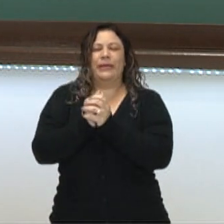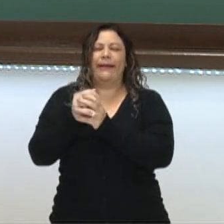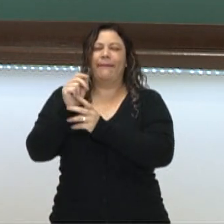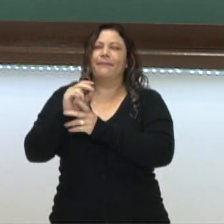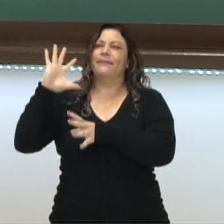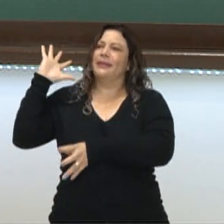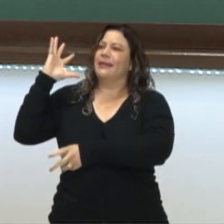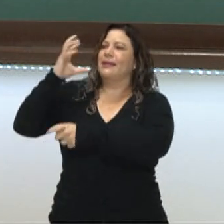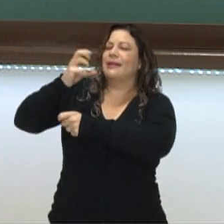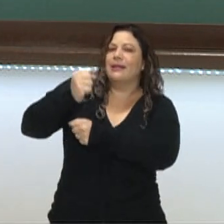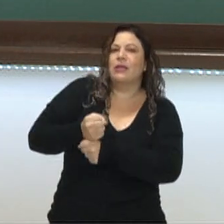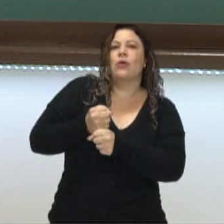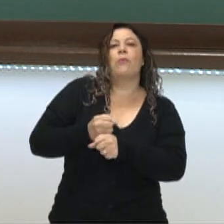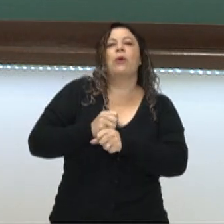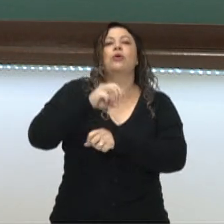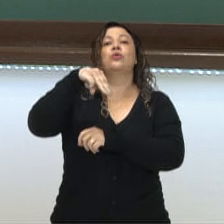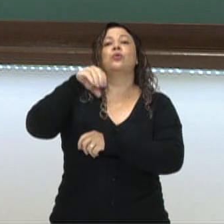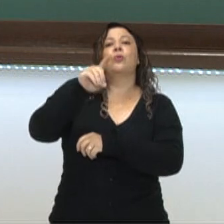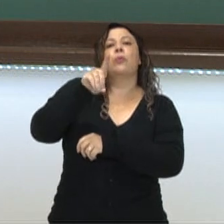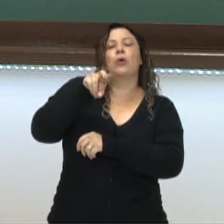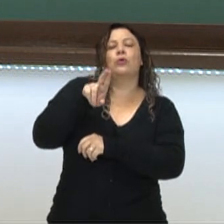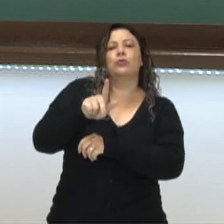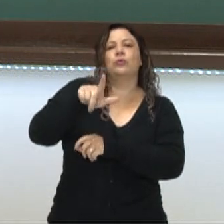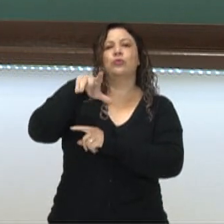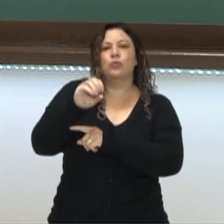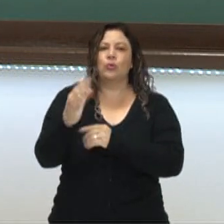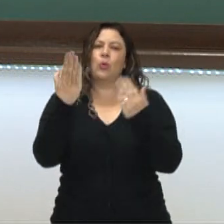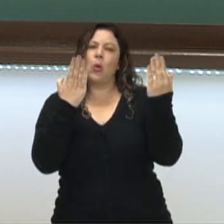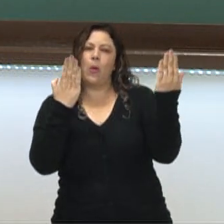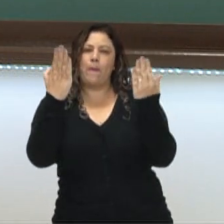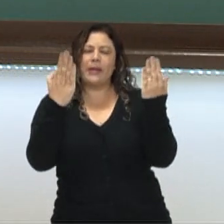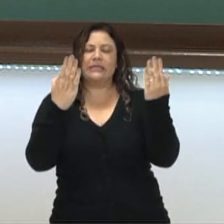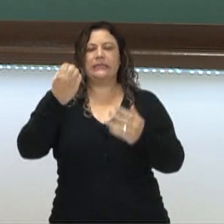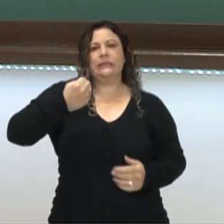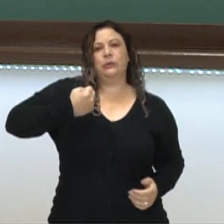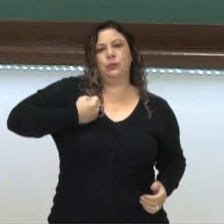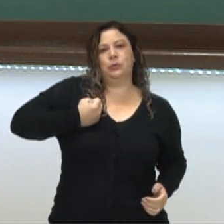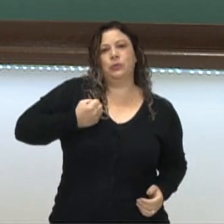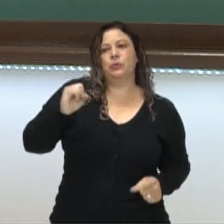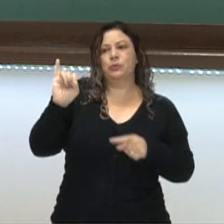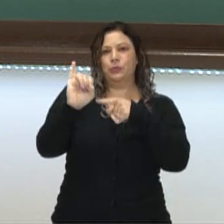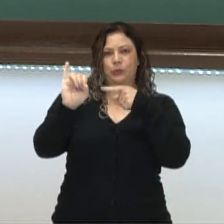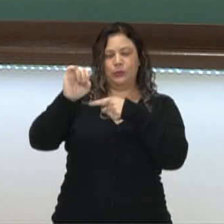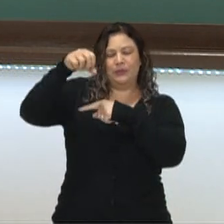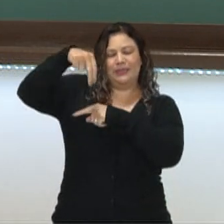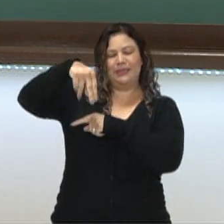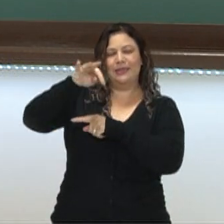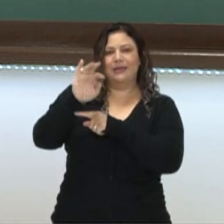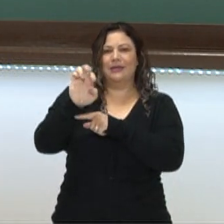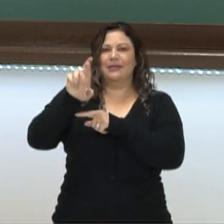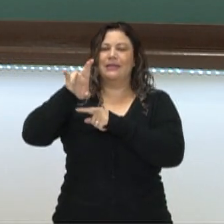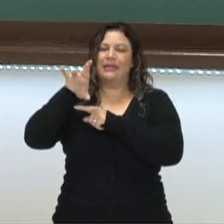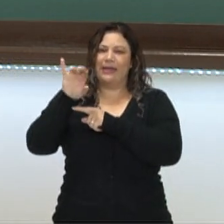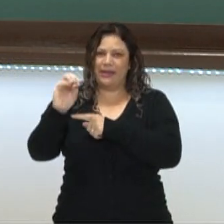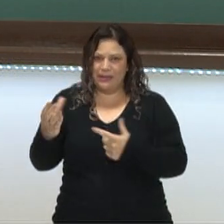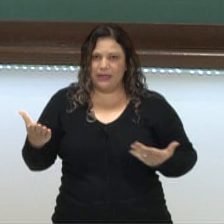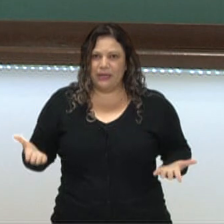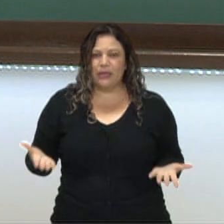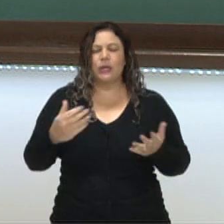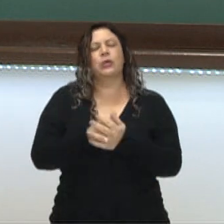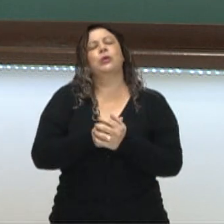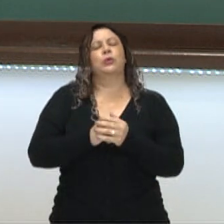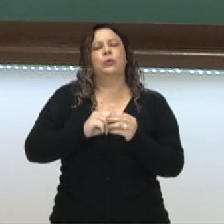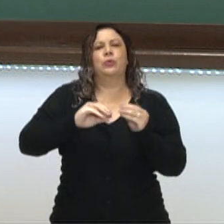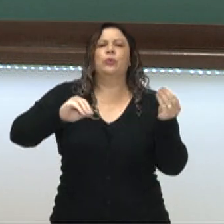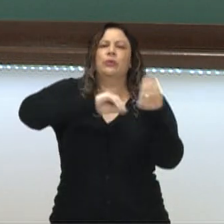módulo e comparação entre números inteiros, né? Nós estamos aí estudando o conjunto dos números inteiros, que envolve números